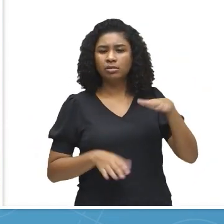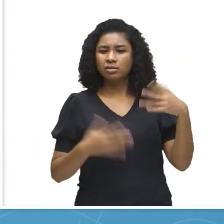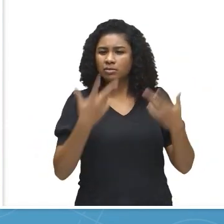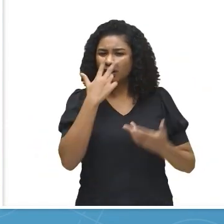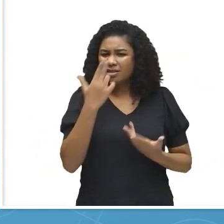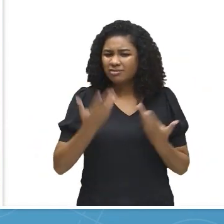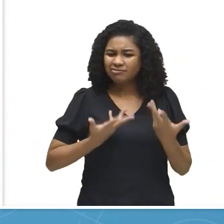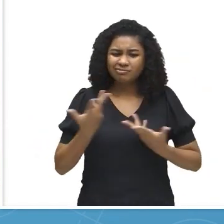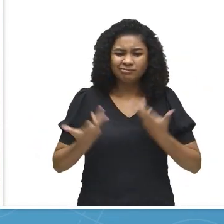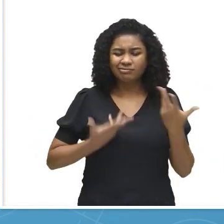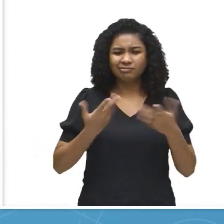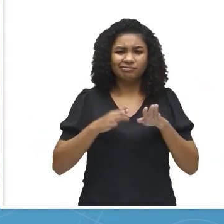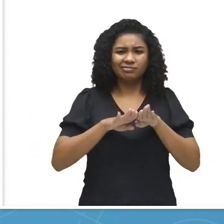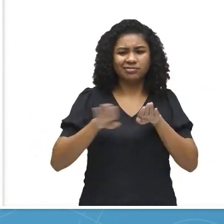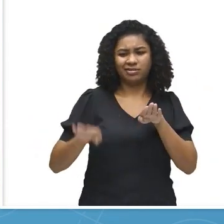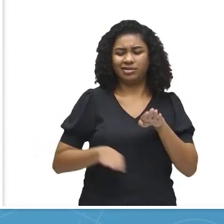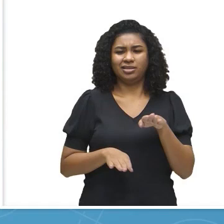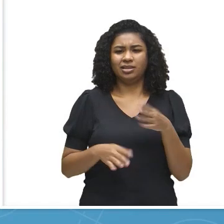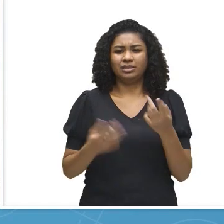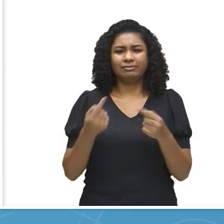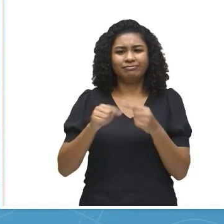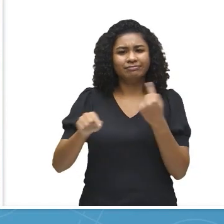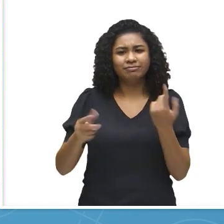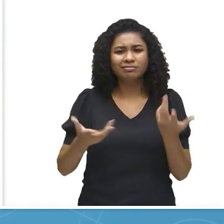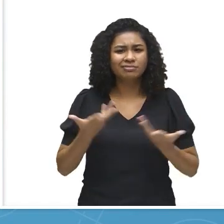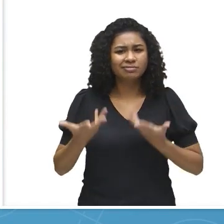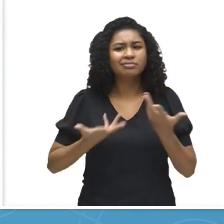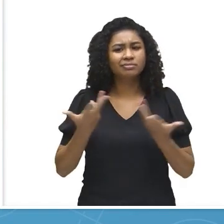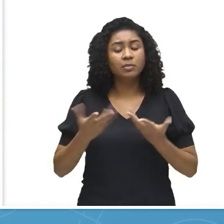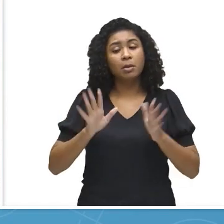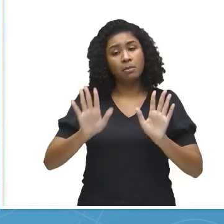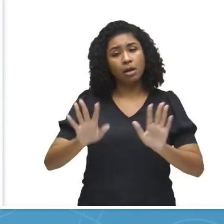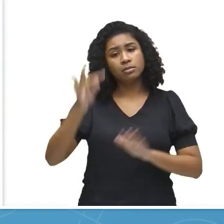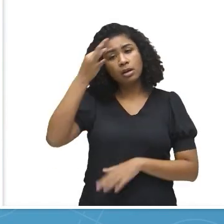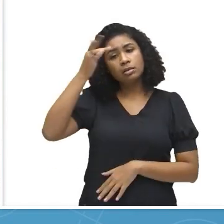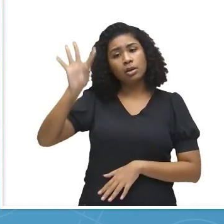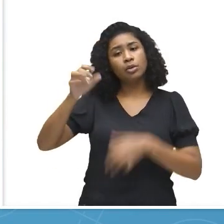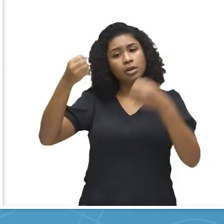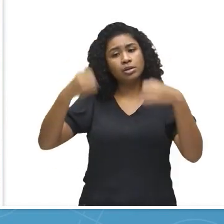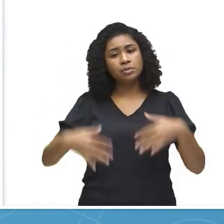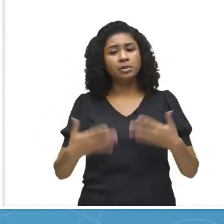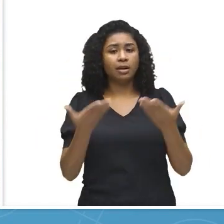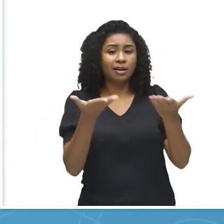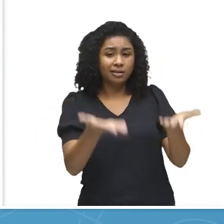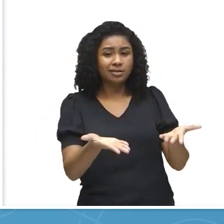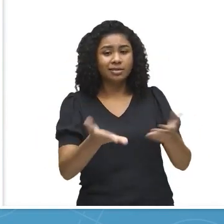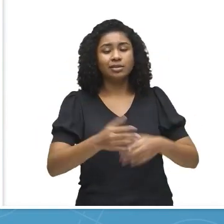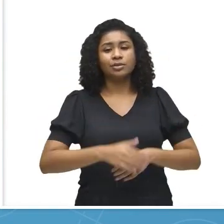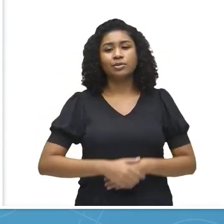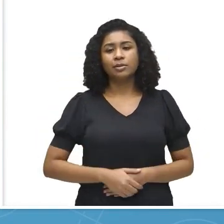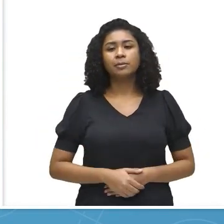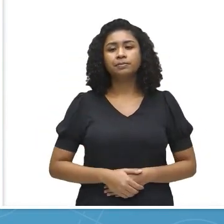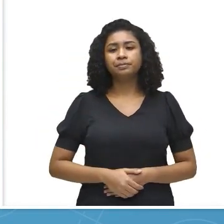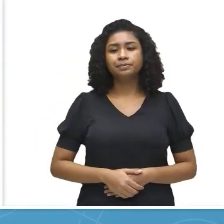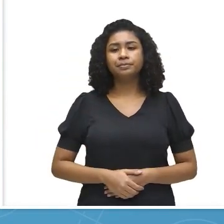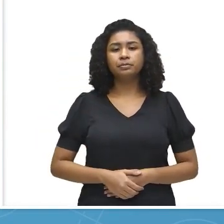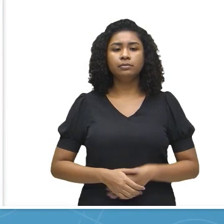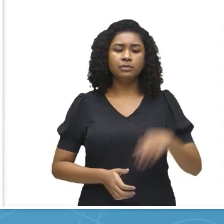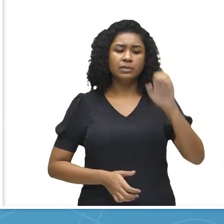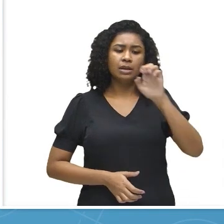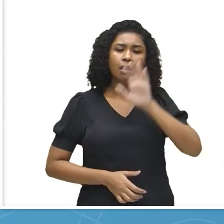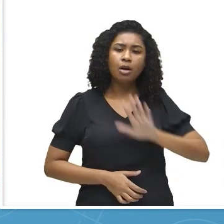um patamar de inferioridade em relação ao europeu. Segundo essas teorias, o europeu tinha uma